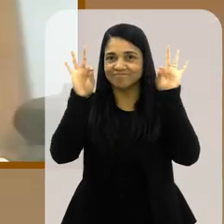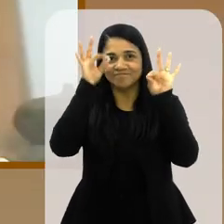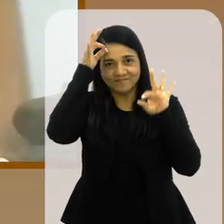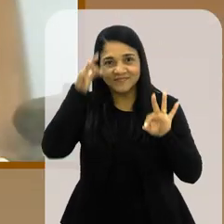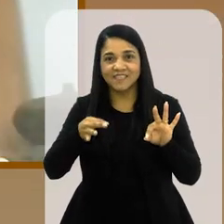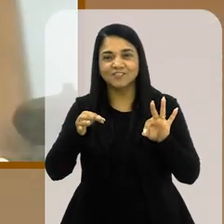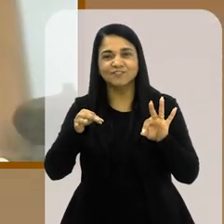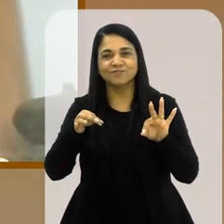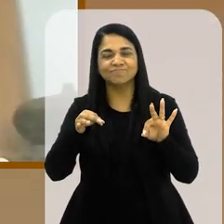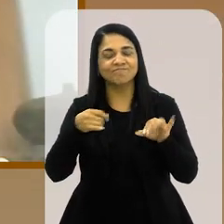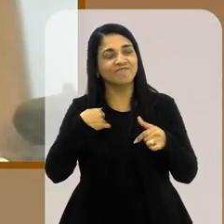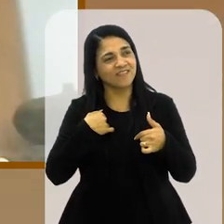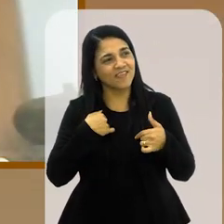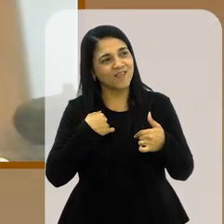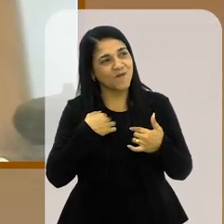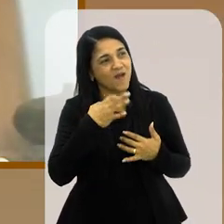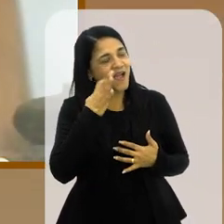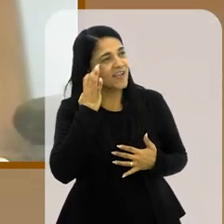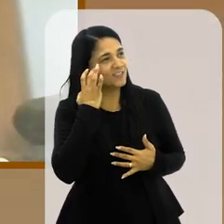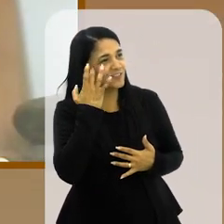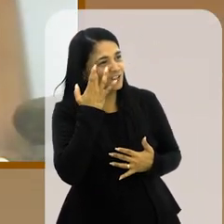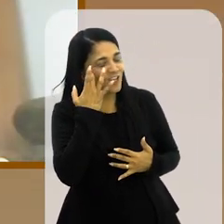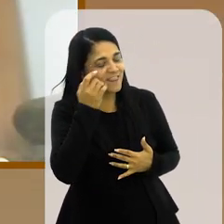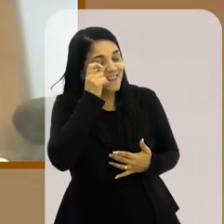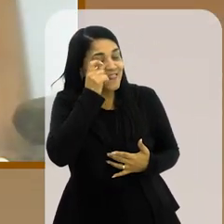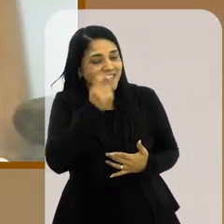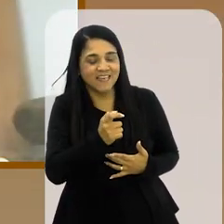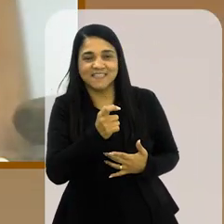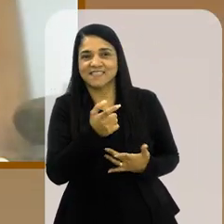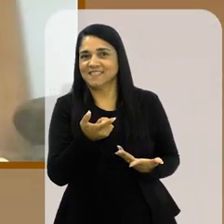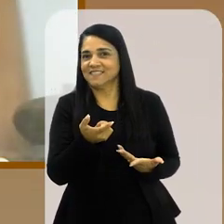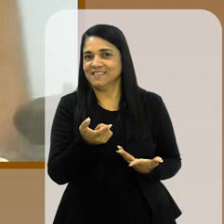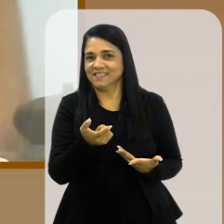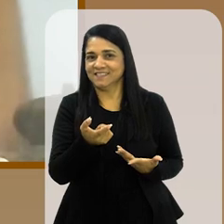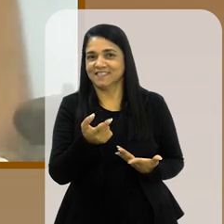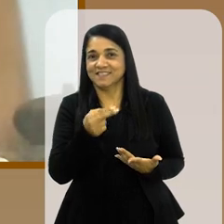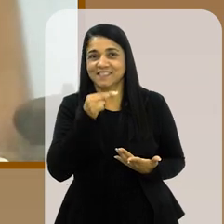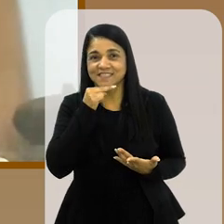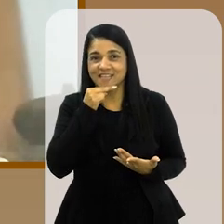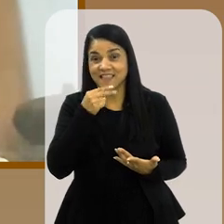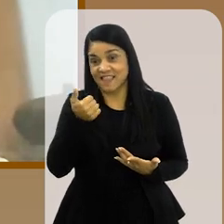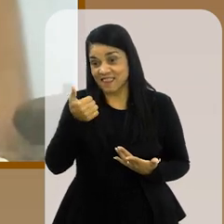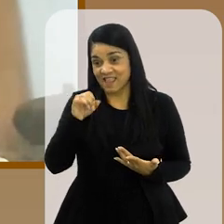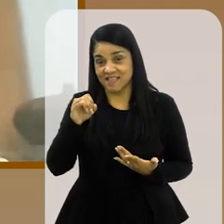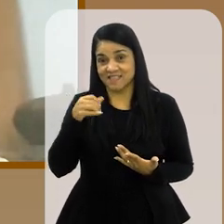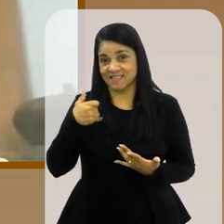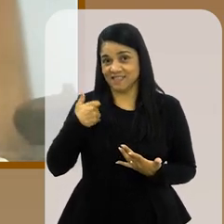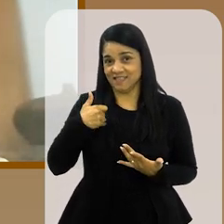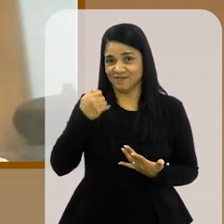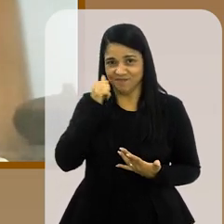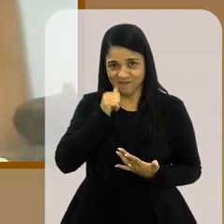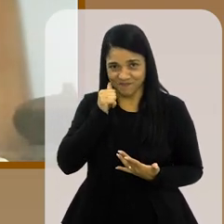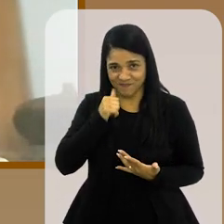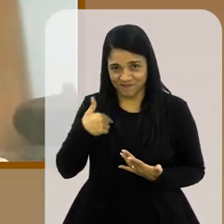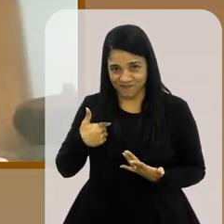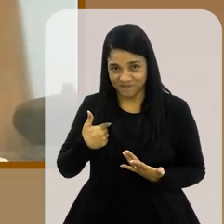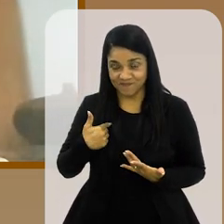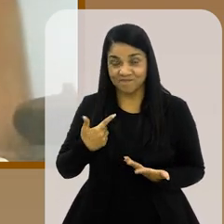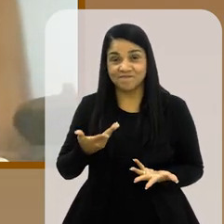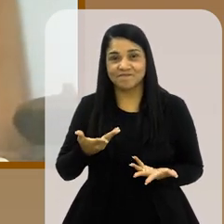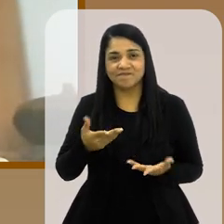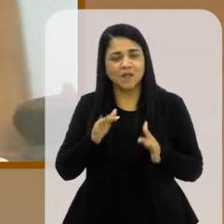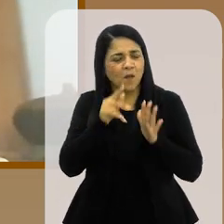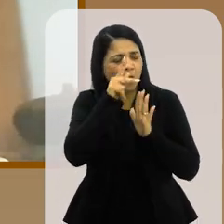virada. Eu achei assim interessantíssimo isso, né? Porque ela tem 10 anos. É, o